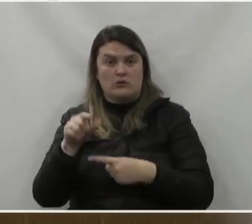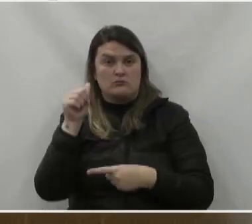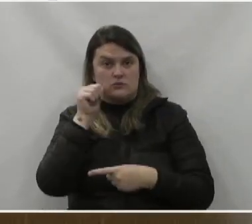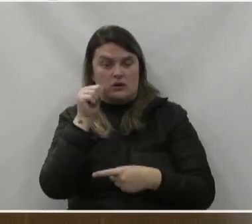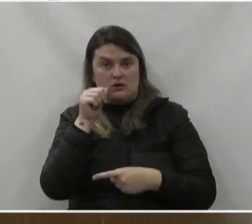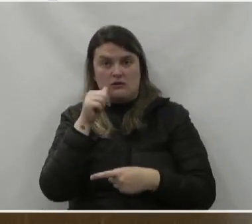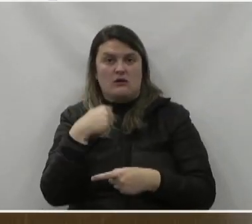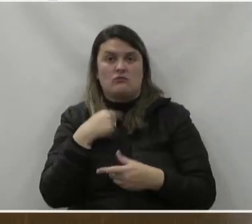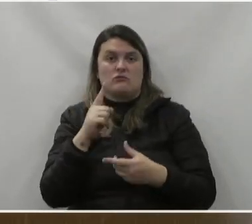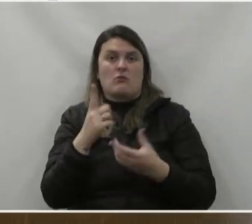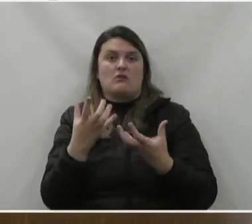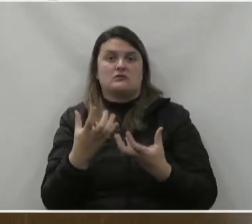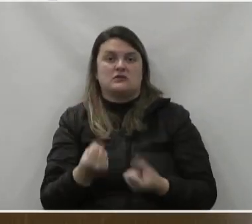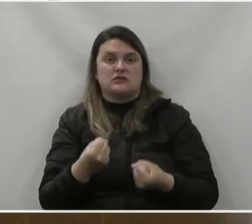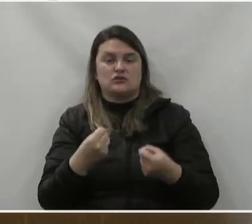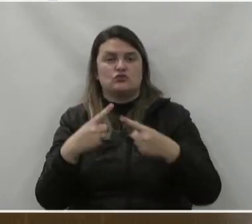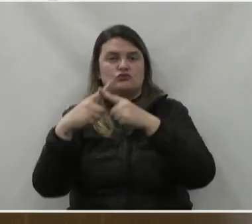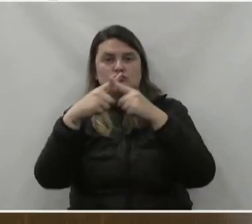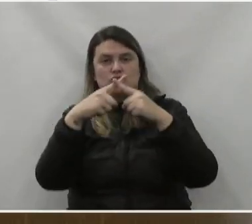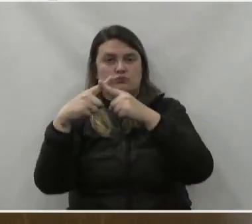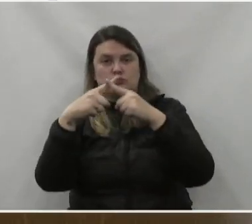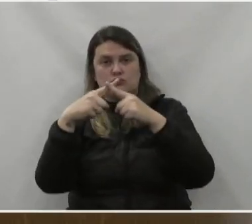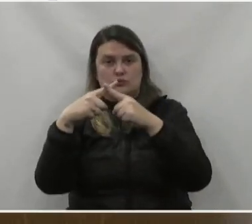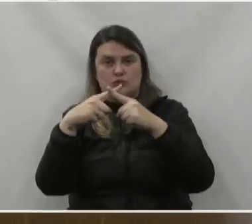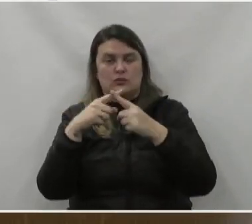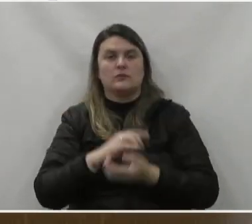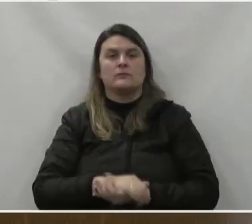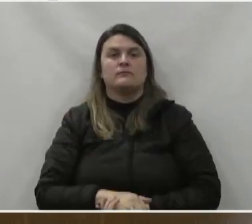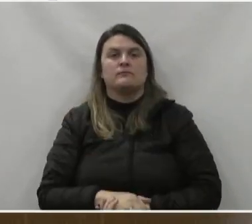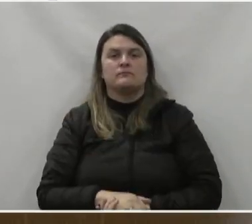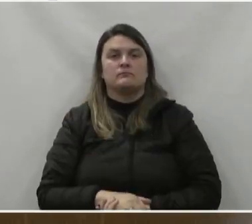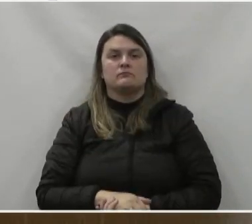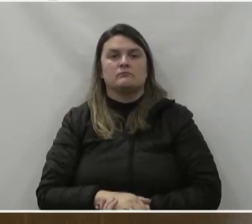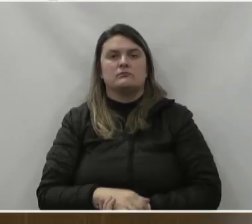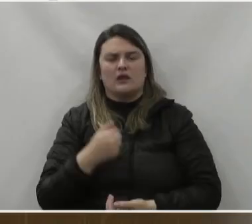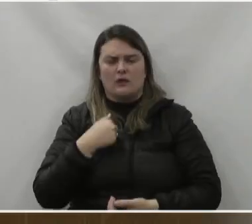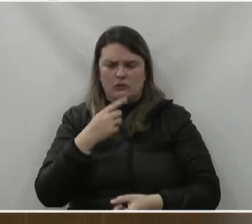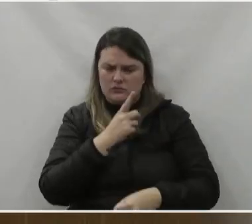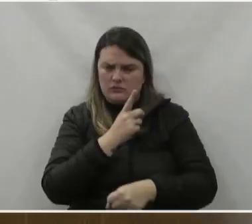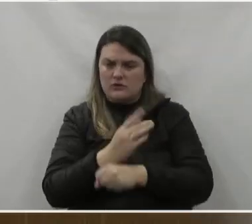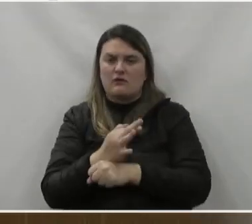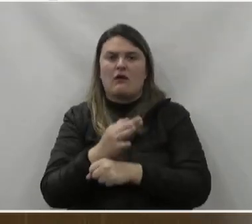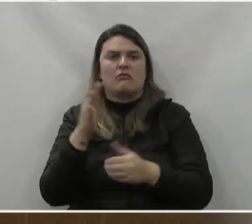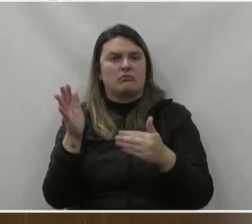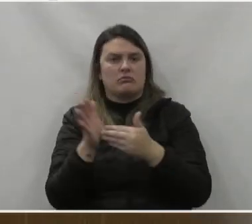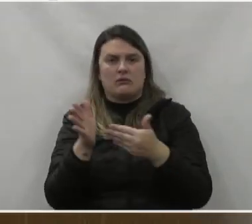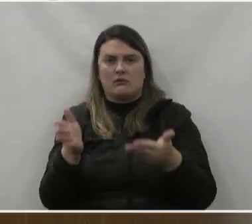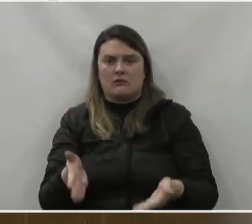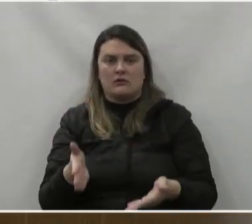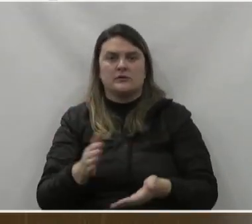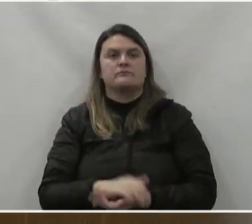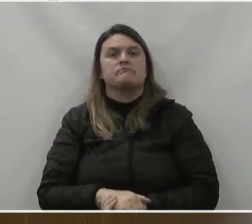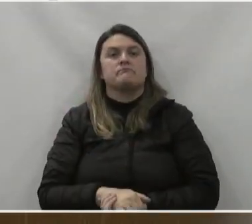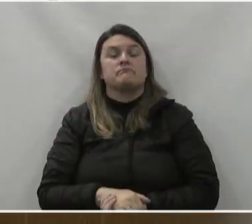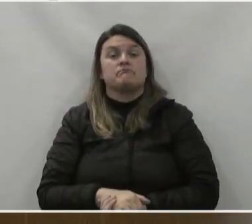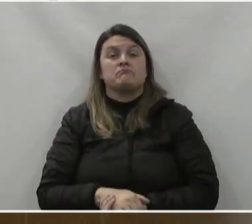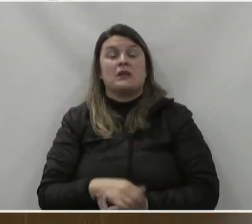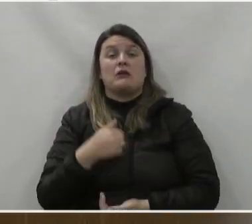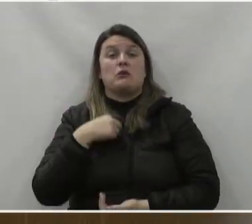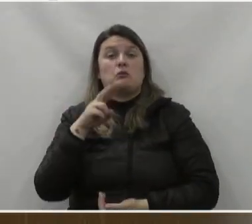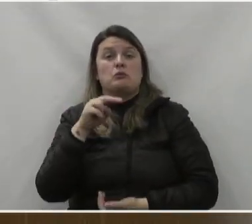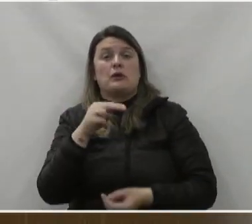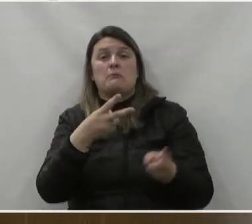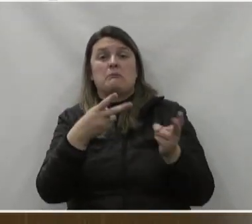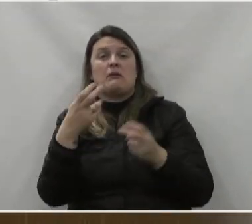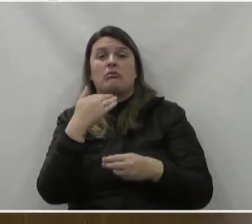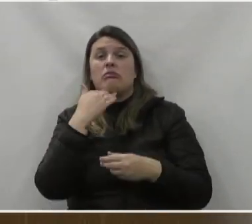não teria aceitado, né, disputar aí ao lado delas. Defendi e defendo, até agora. E o engraçado é que nessa hora eu não vi